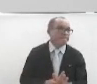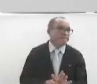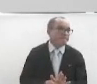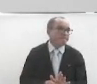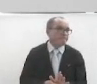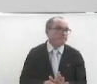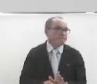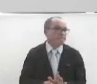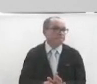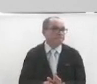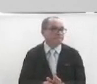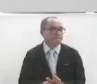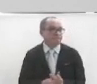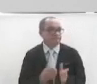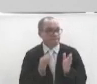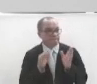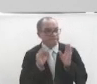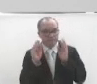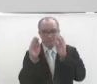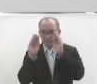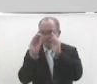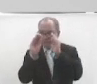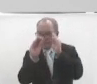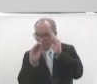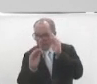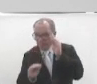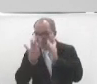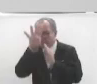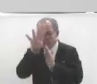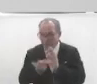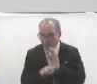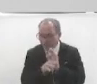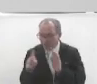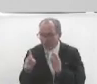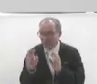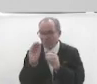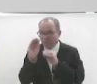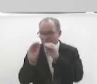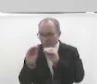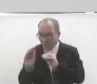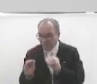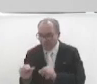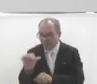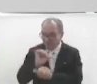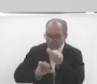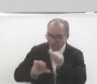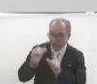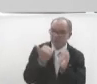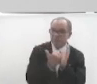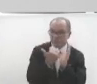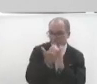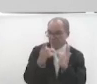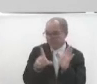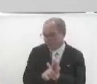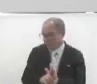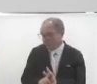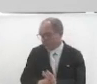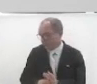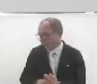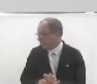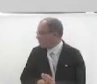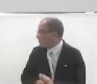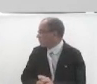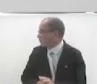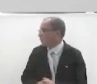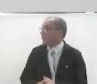e vão fazendo e são várias tabelas modificar ativas que vem